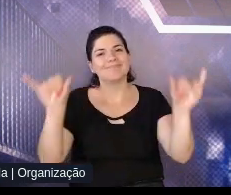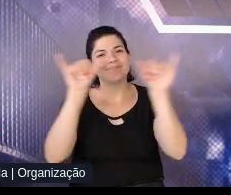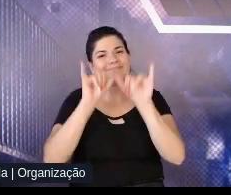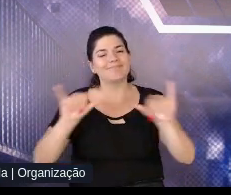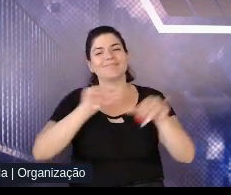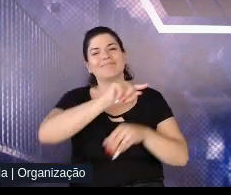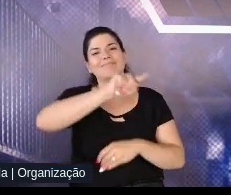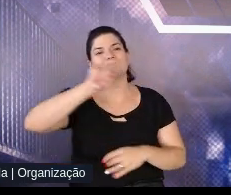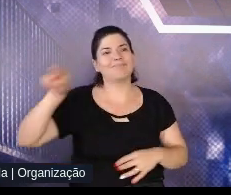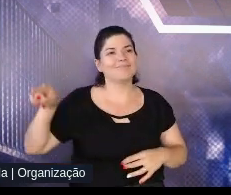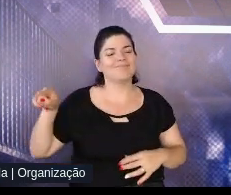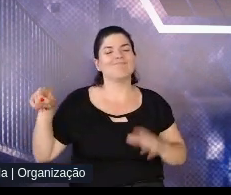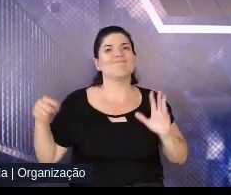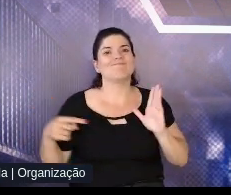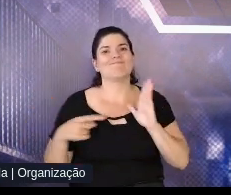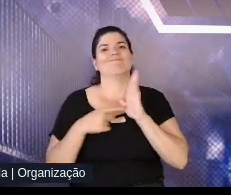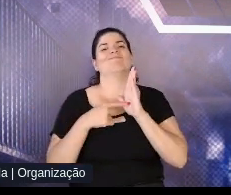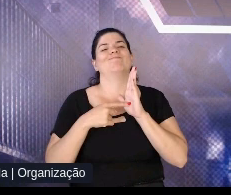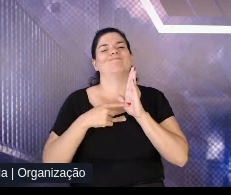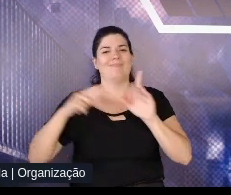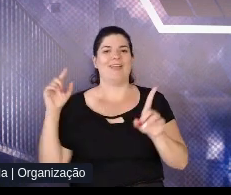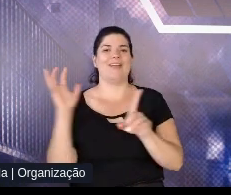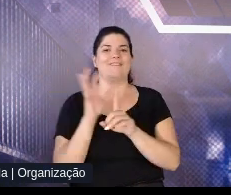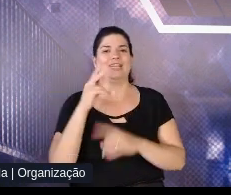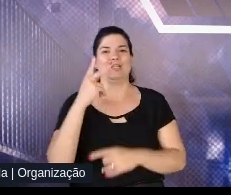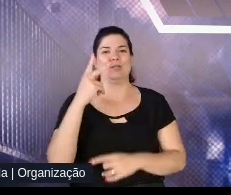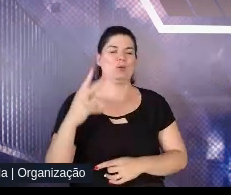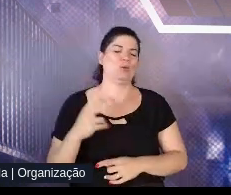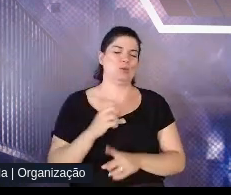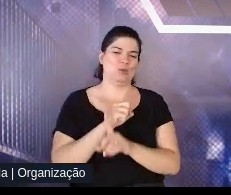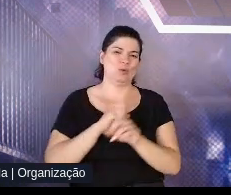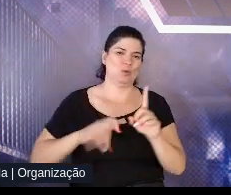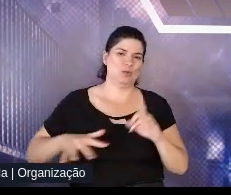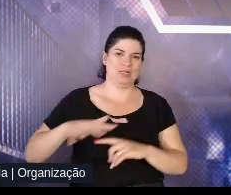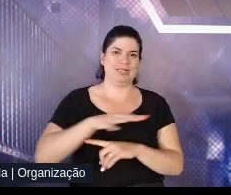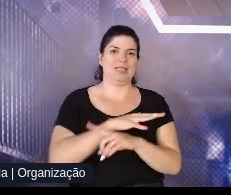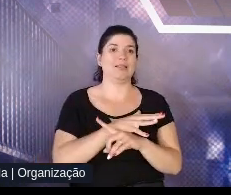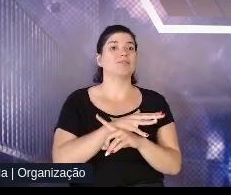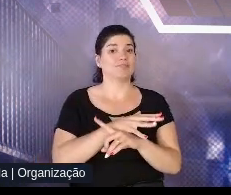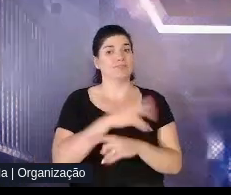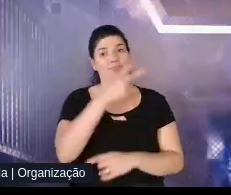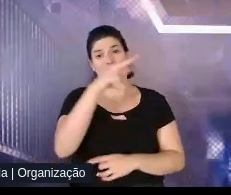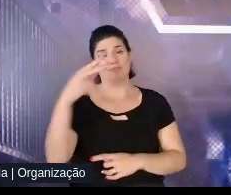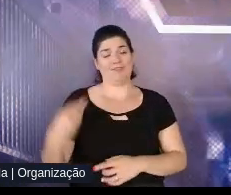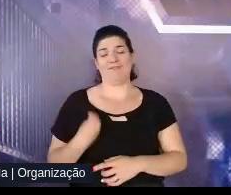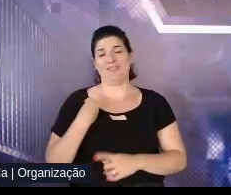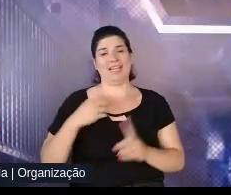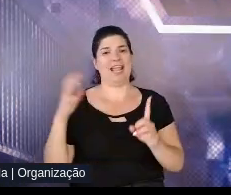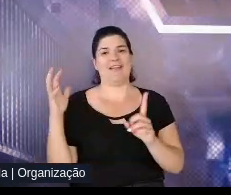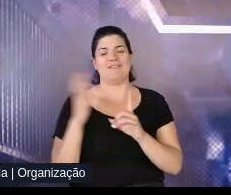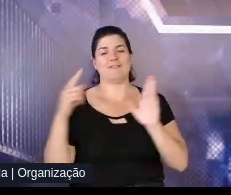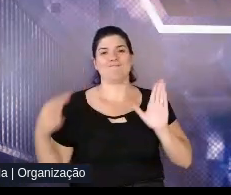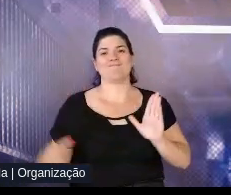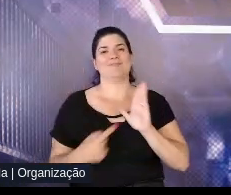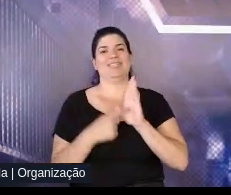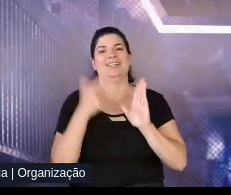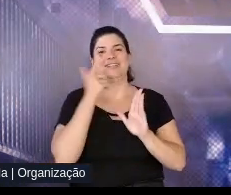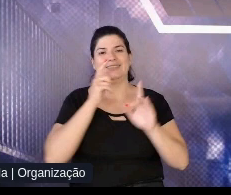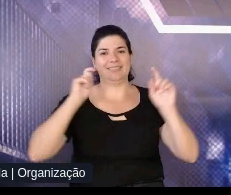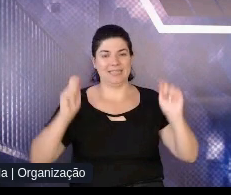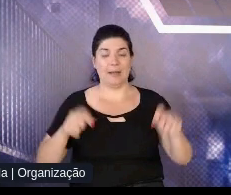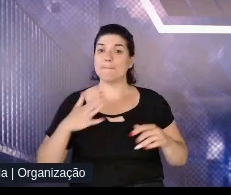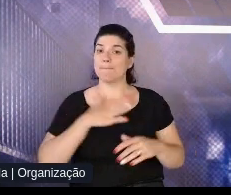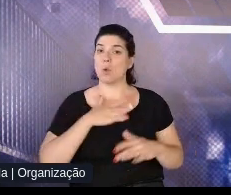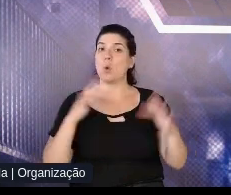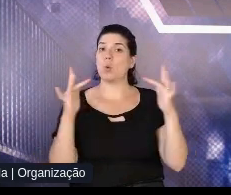que isso impacte, né, a sociedade de alguma forma, a vida de vocês de alguma forma. Aqui está o meu